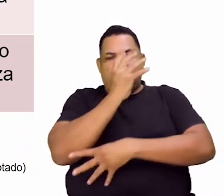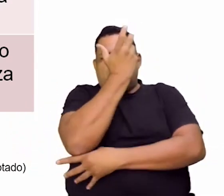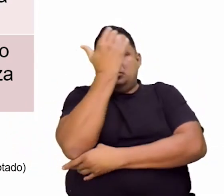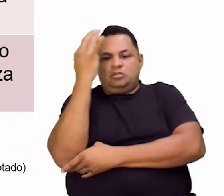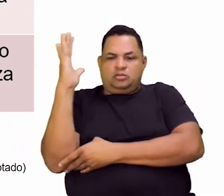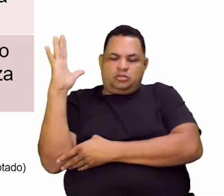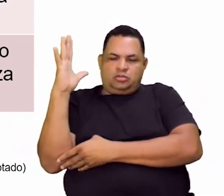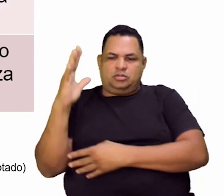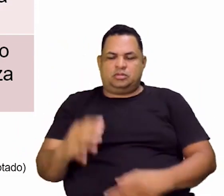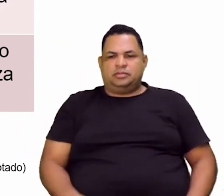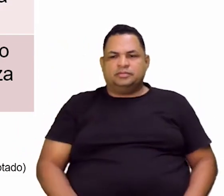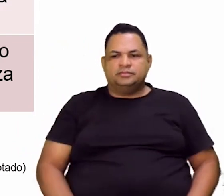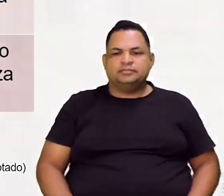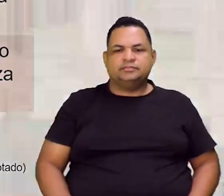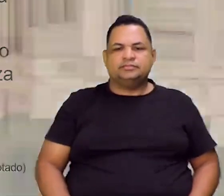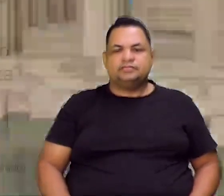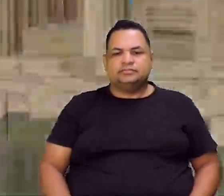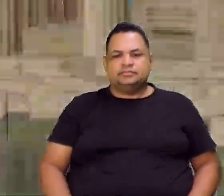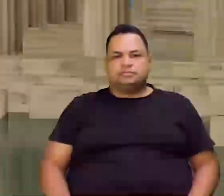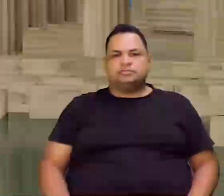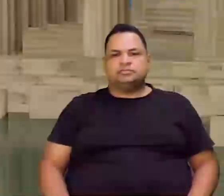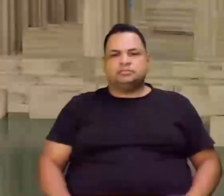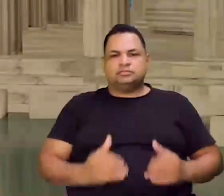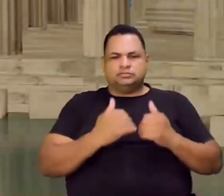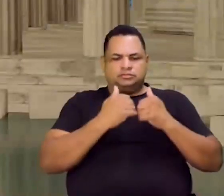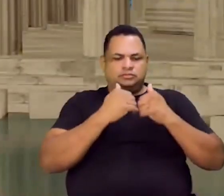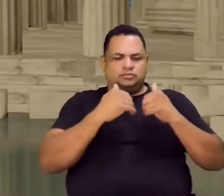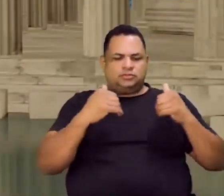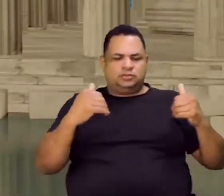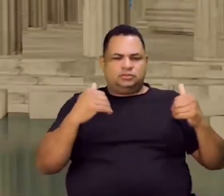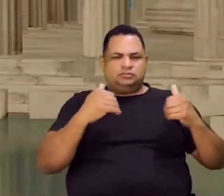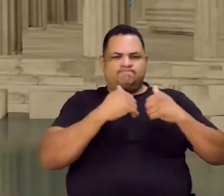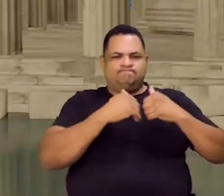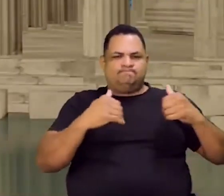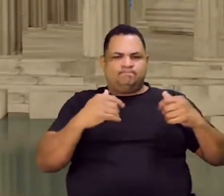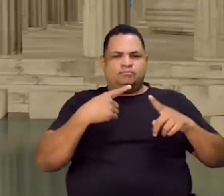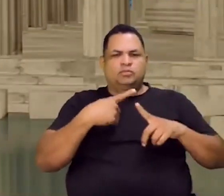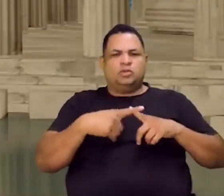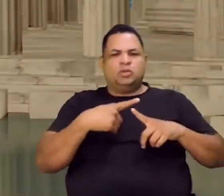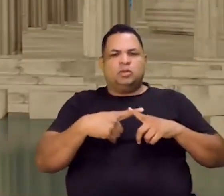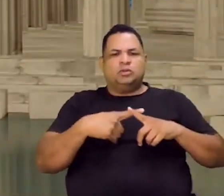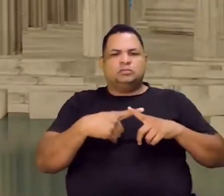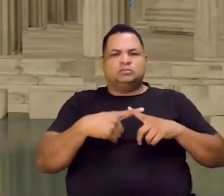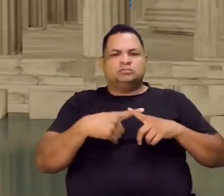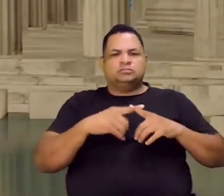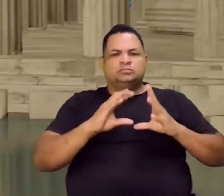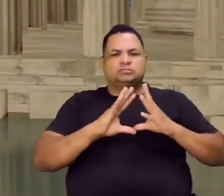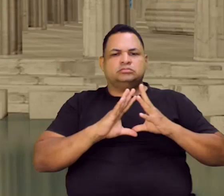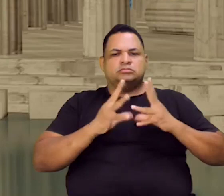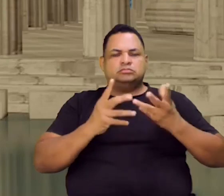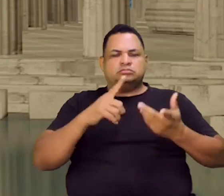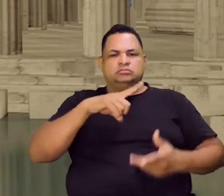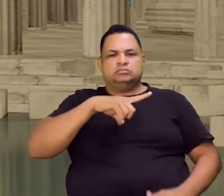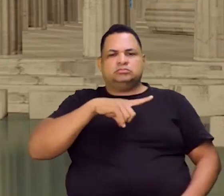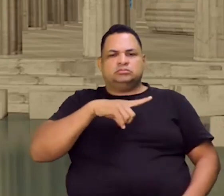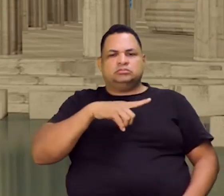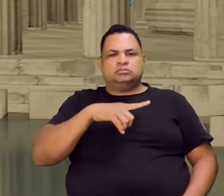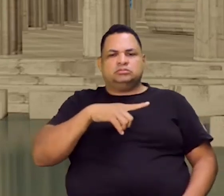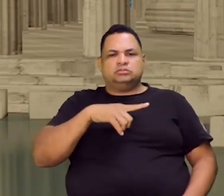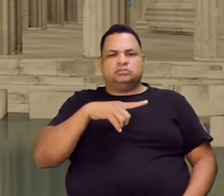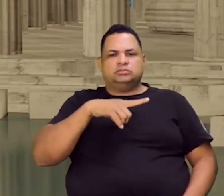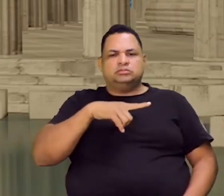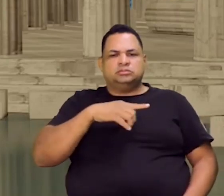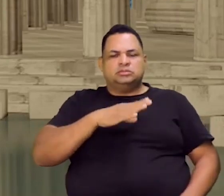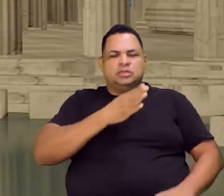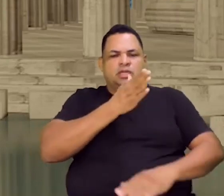Olha só. Gente, uma ruptura dessa maneira, porque era todo supostamente, vamos dizer que é o planeta, né?